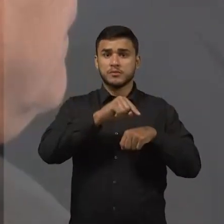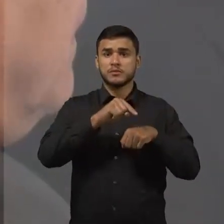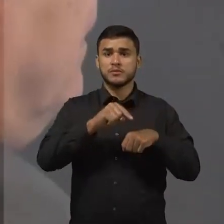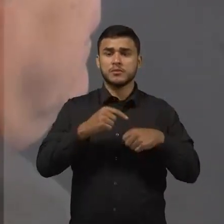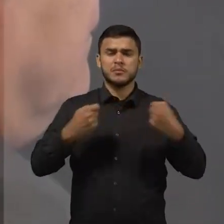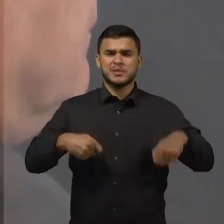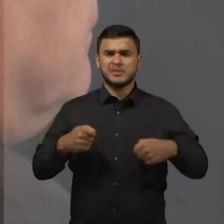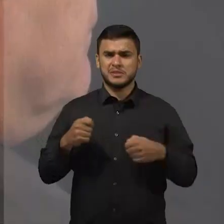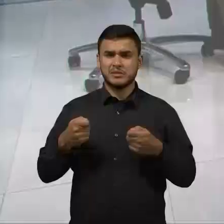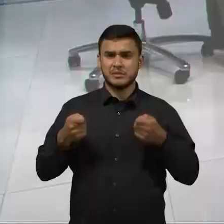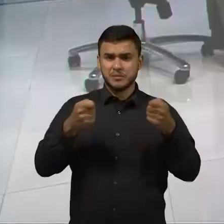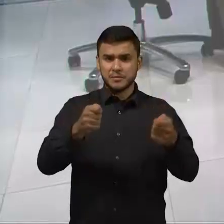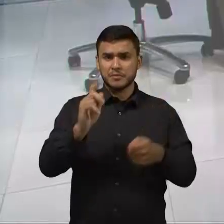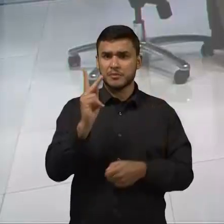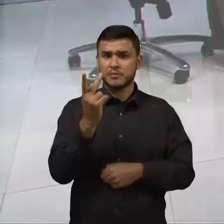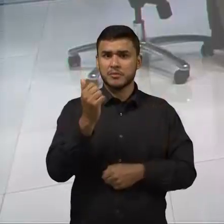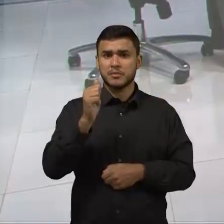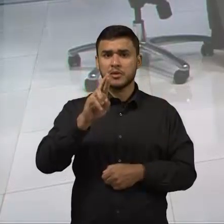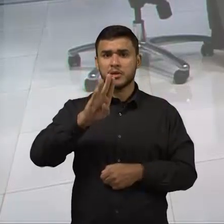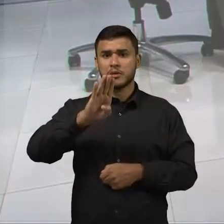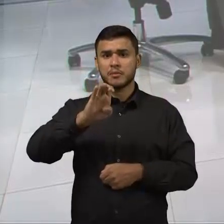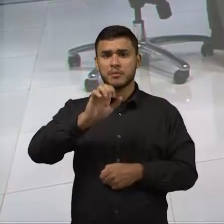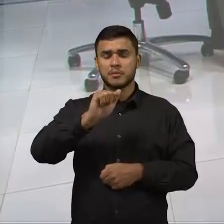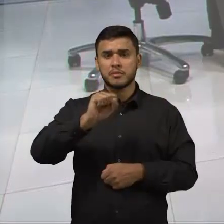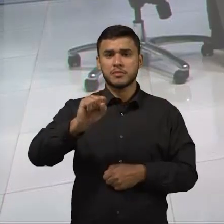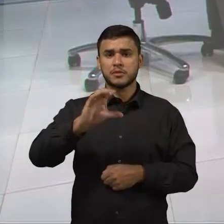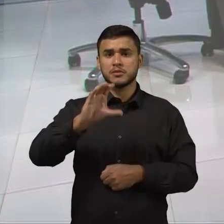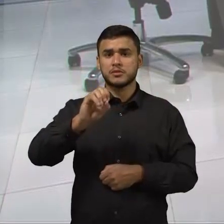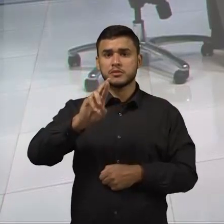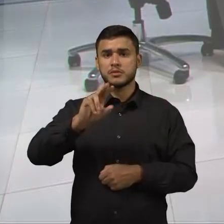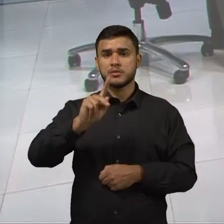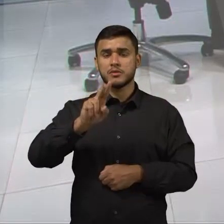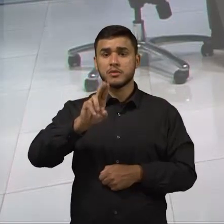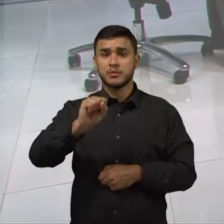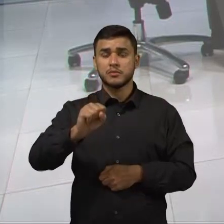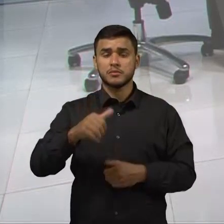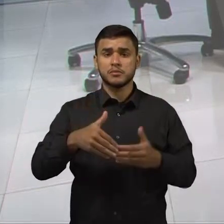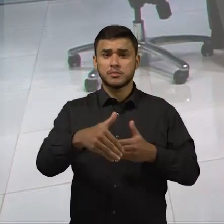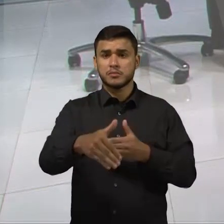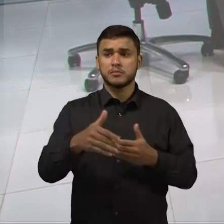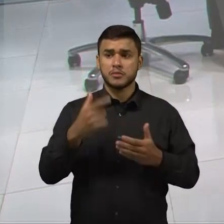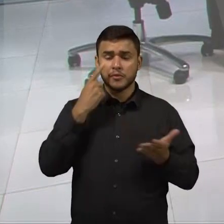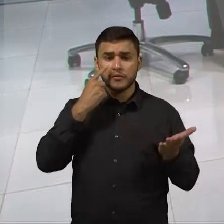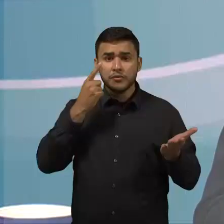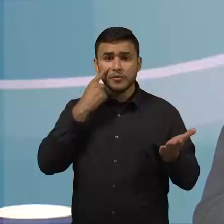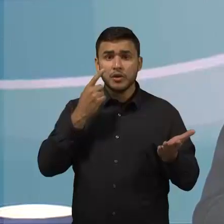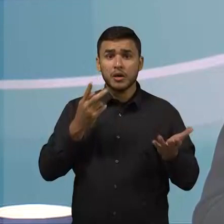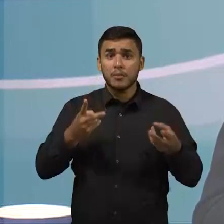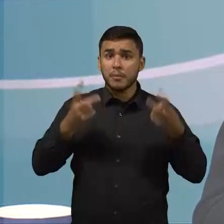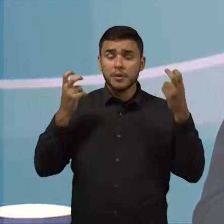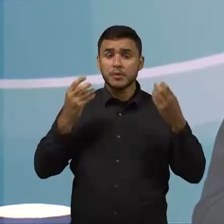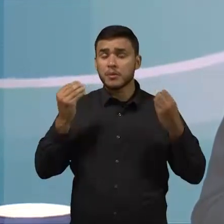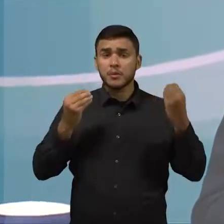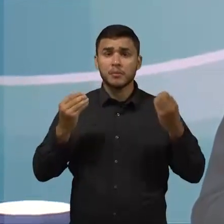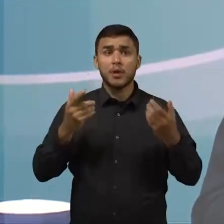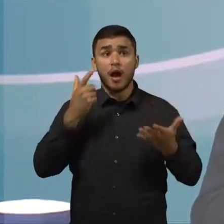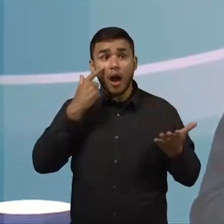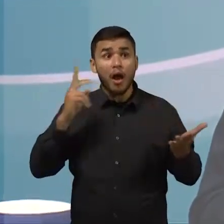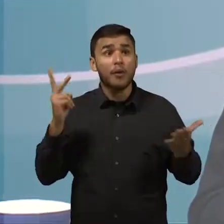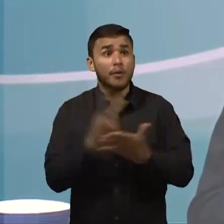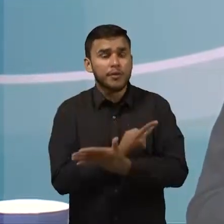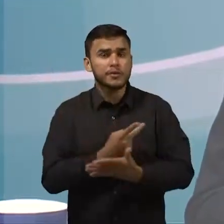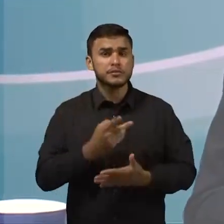habeas corpus, porque tem uma presunção de até o trânsito em julgado. O que a gente está fazendo é a análise do que está sendo posto.